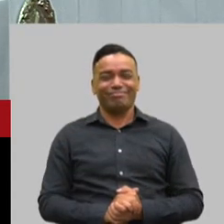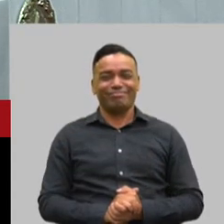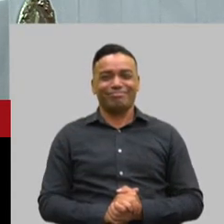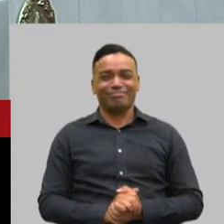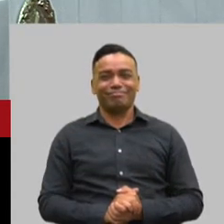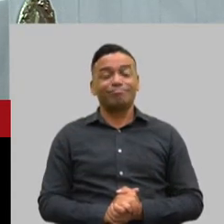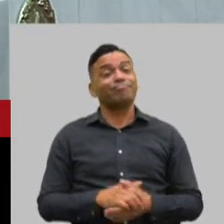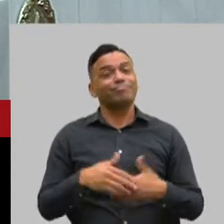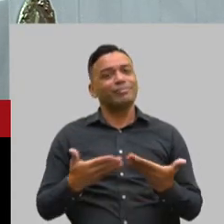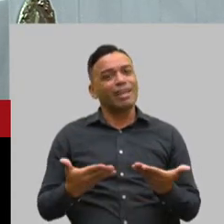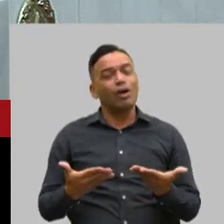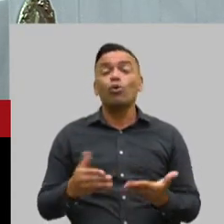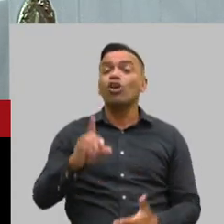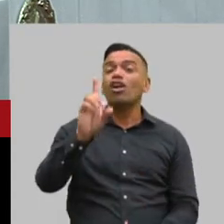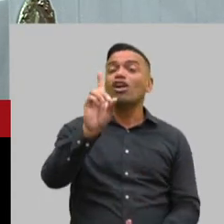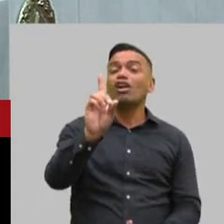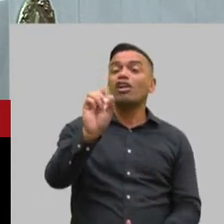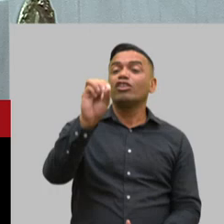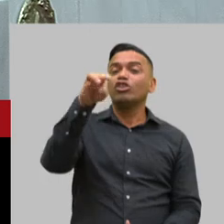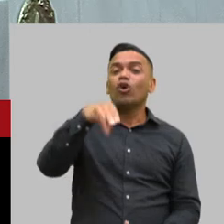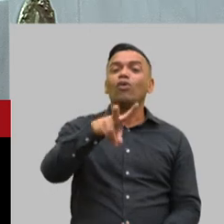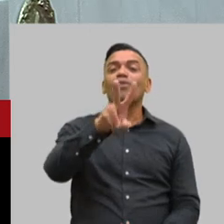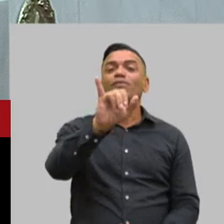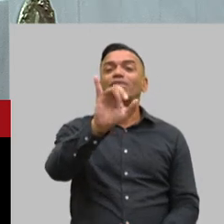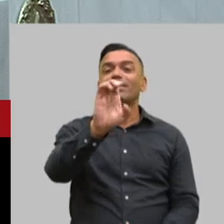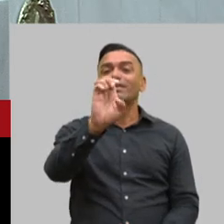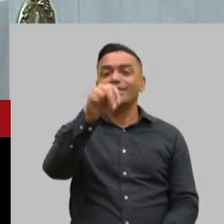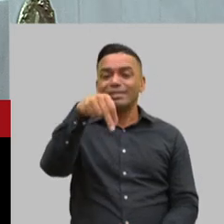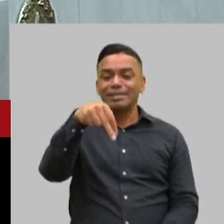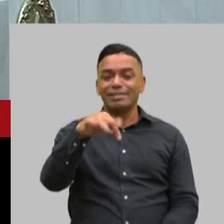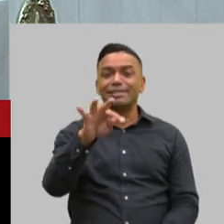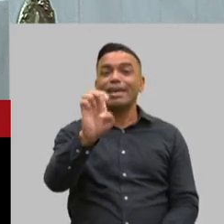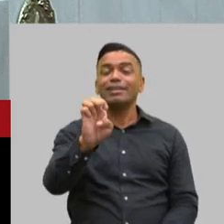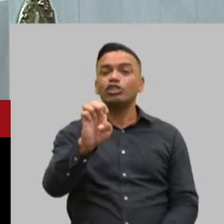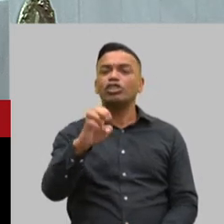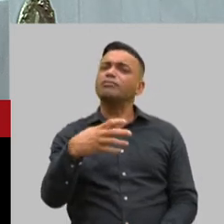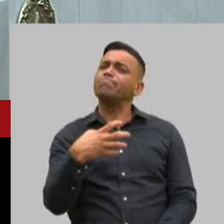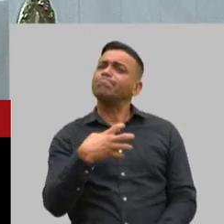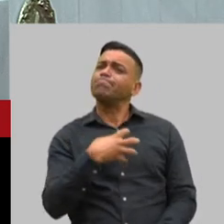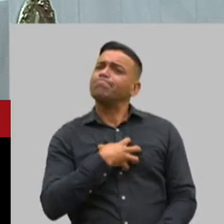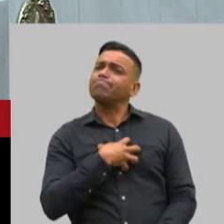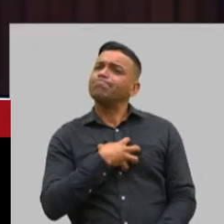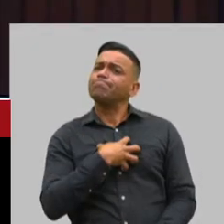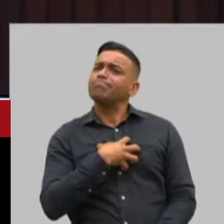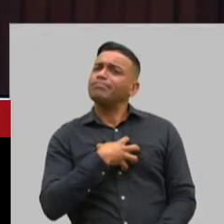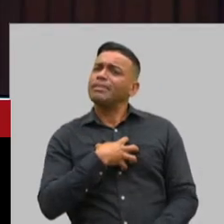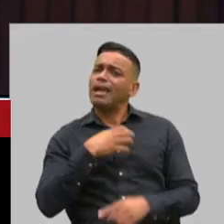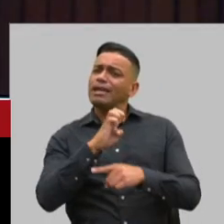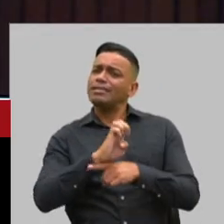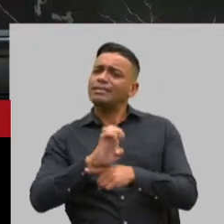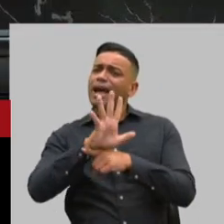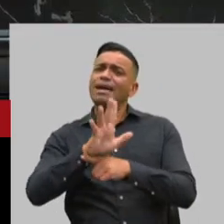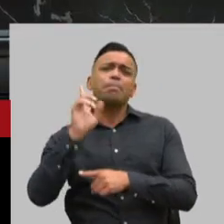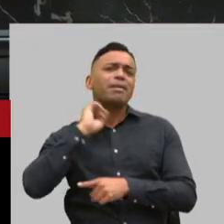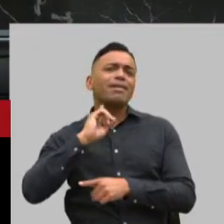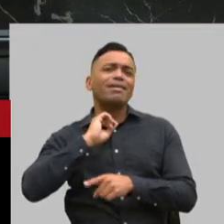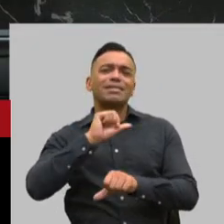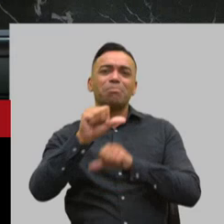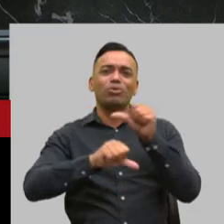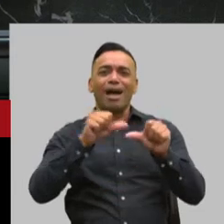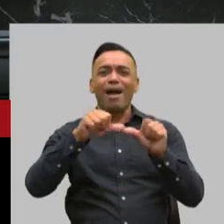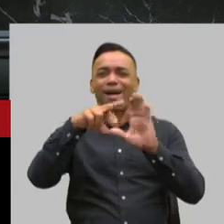E aí, Dom Vicente, ser mineiro é poder quebrar o protocolo, né, presidente? Um pouquinho